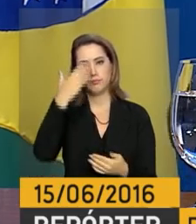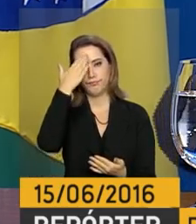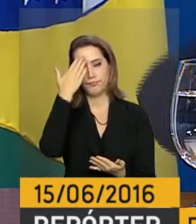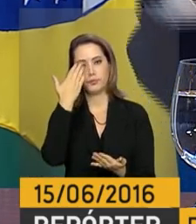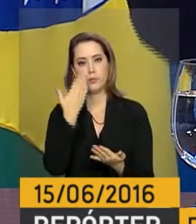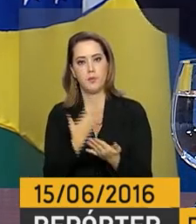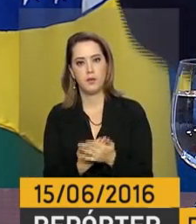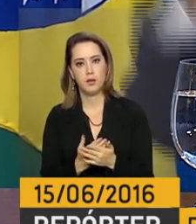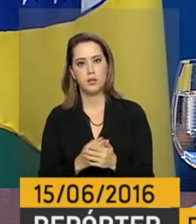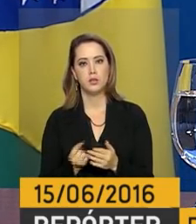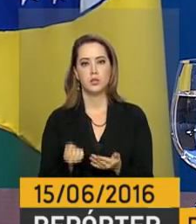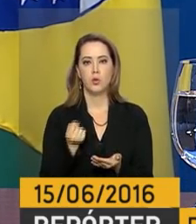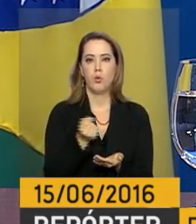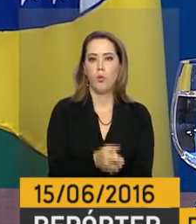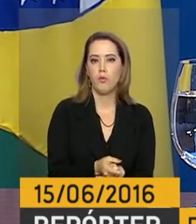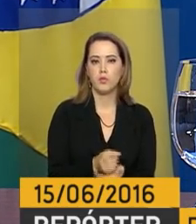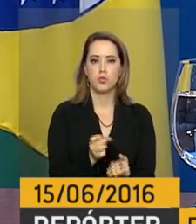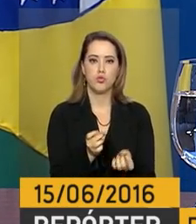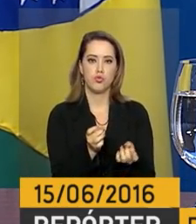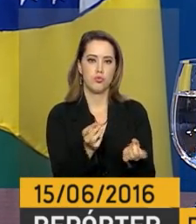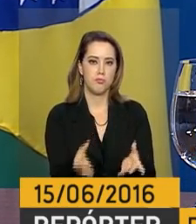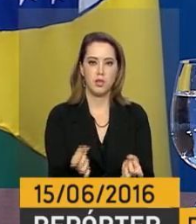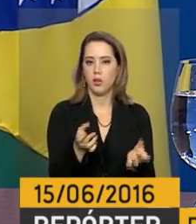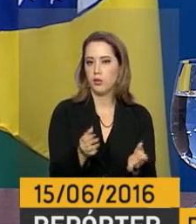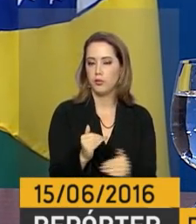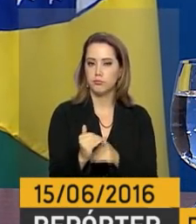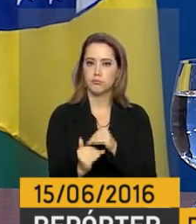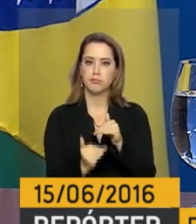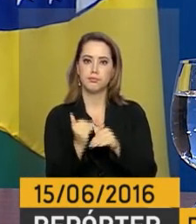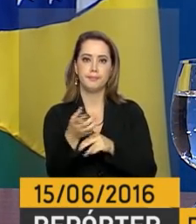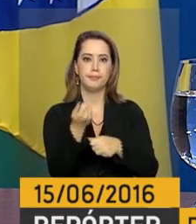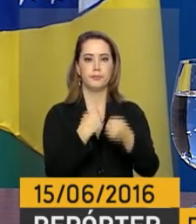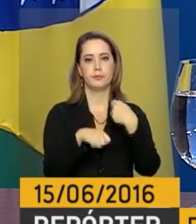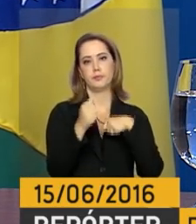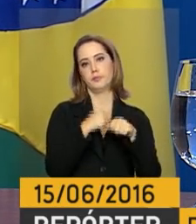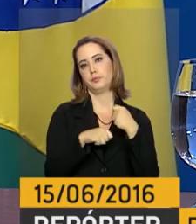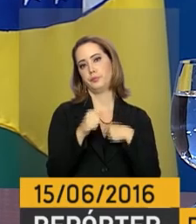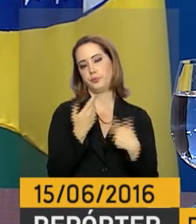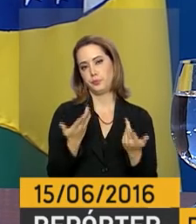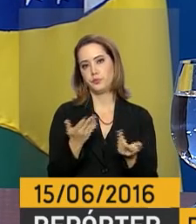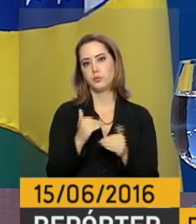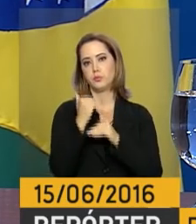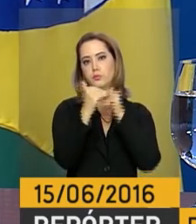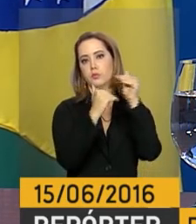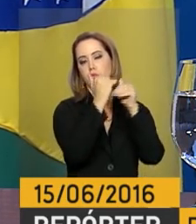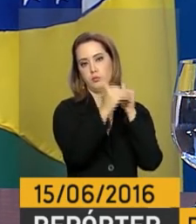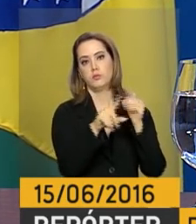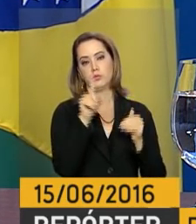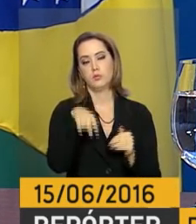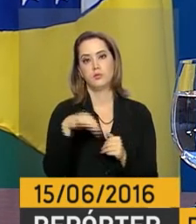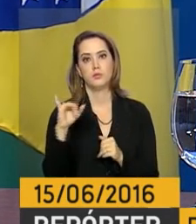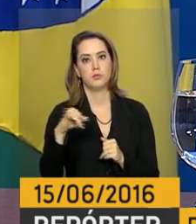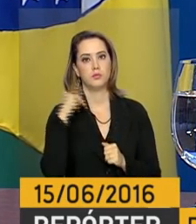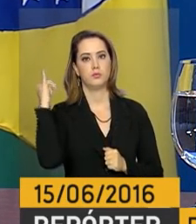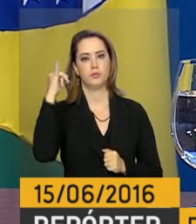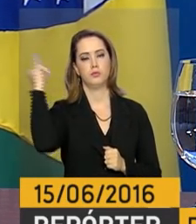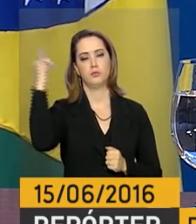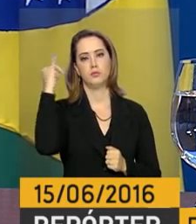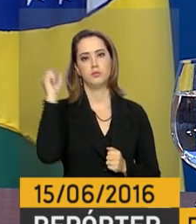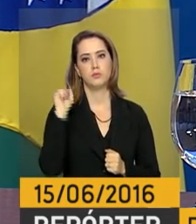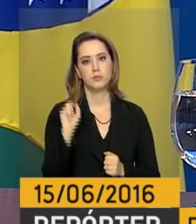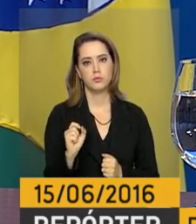investimento e a economia começa a crescer. Esse é o vetor fundamental ah que